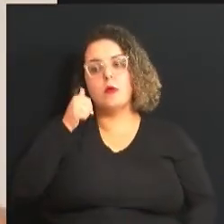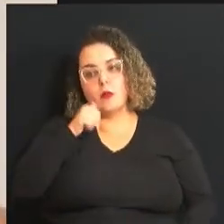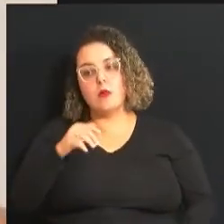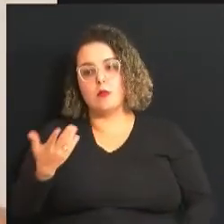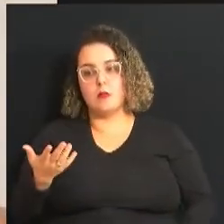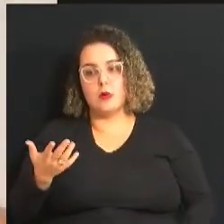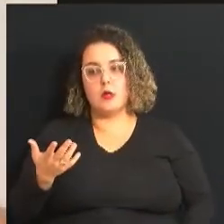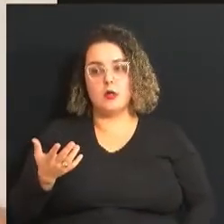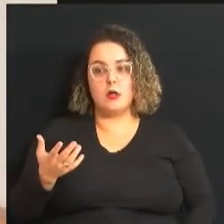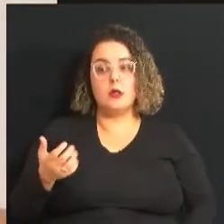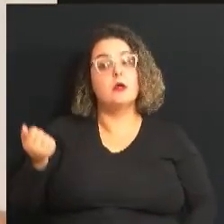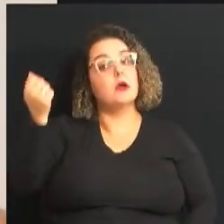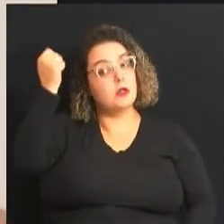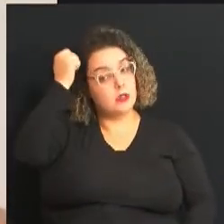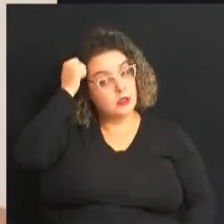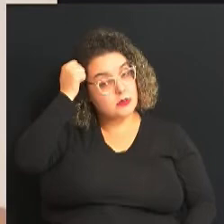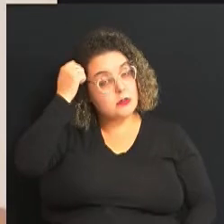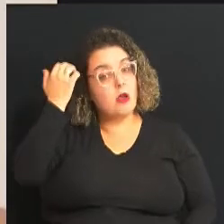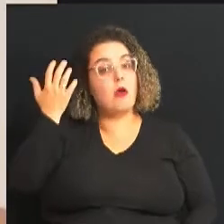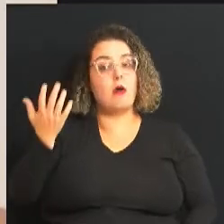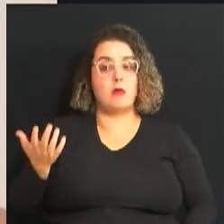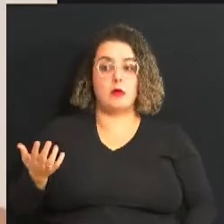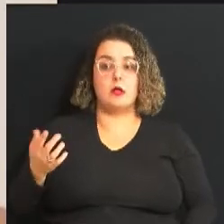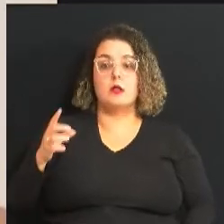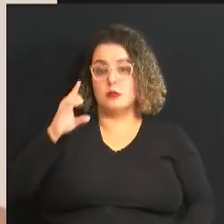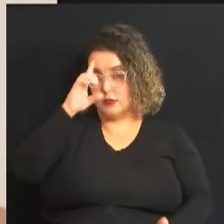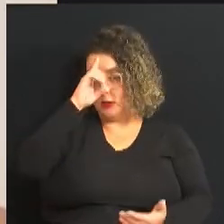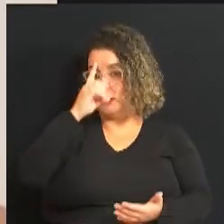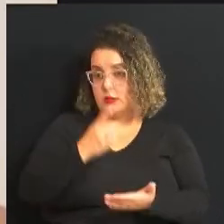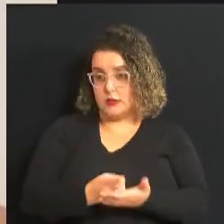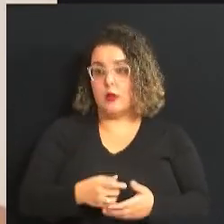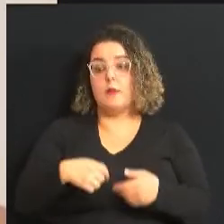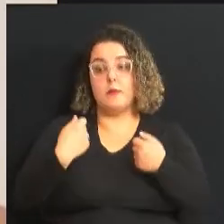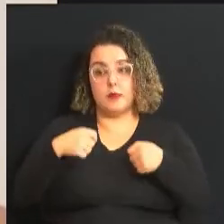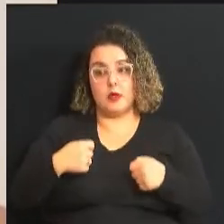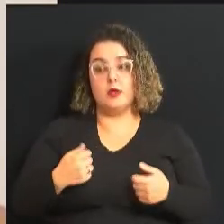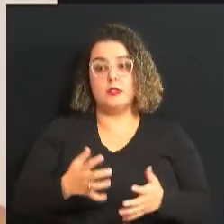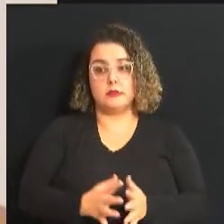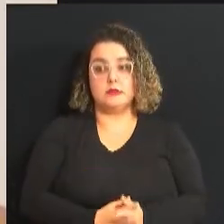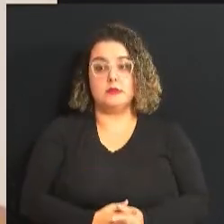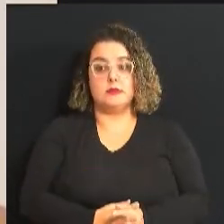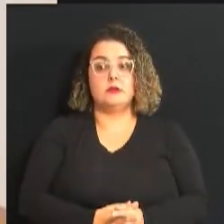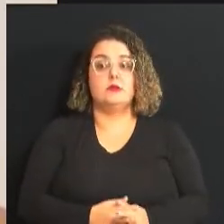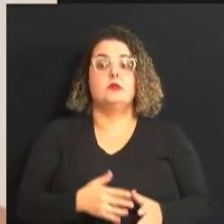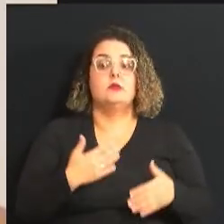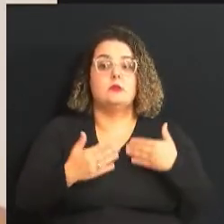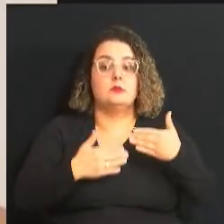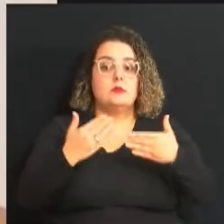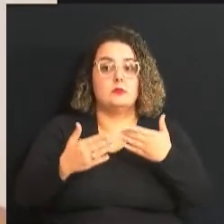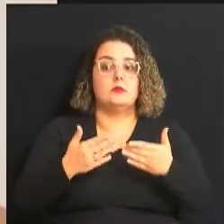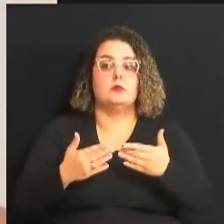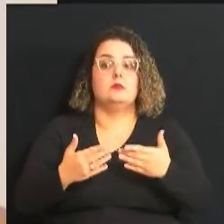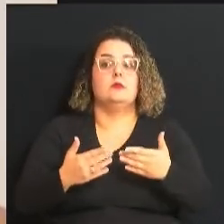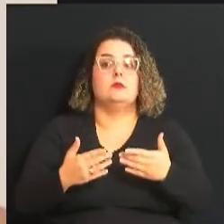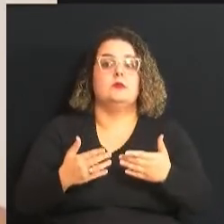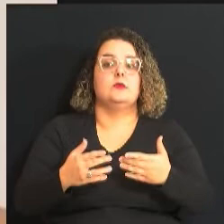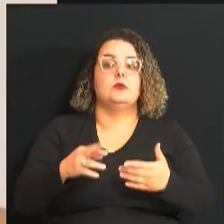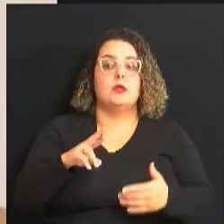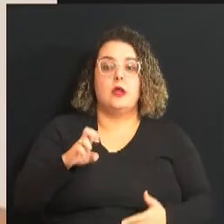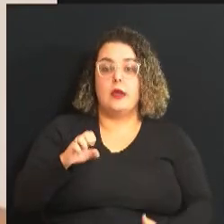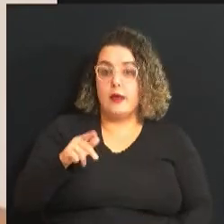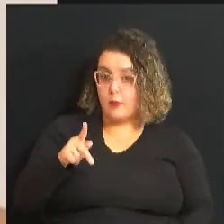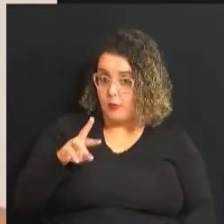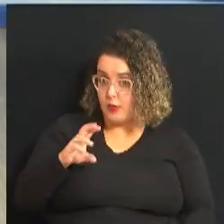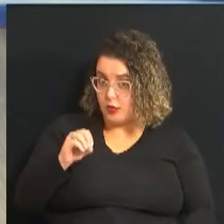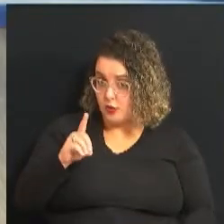se arrependem dessa decisão, precisam partir para os procedimentos de reprodução assistida. A gente está